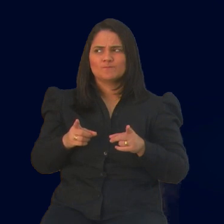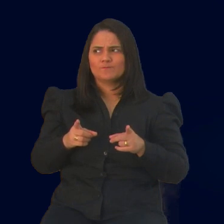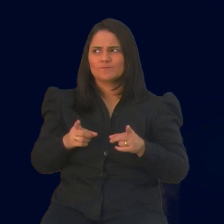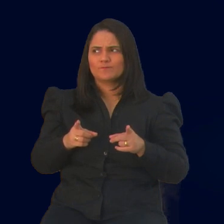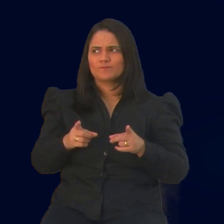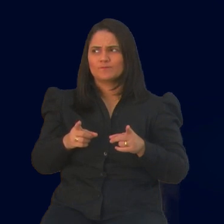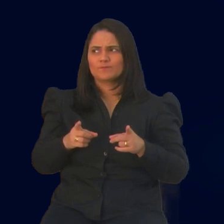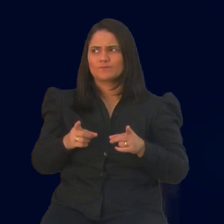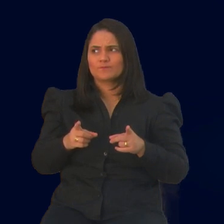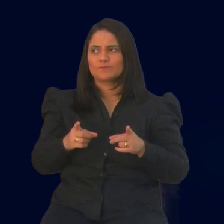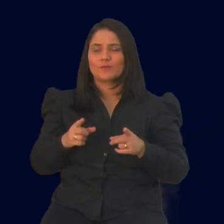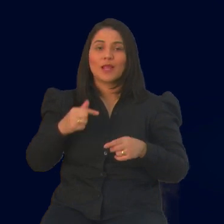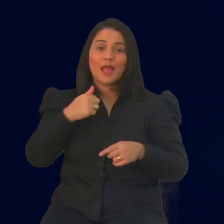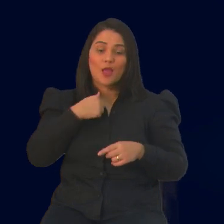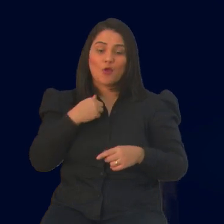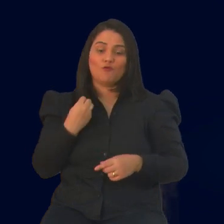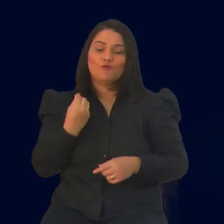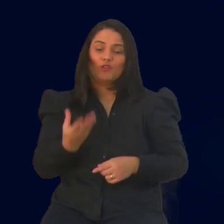aquele que o alimentar.